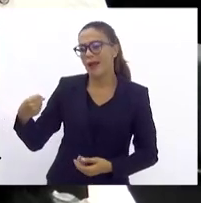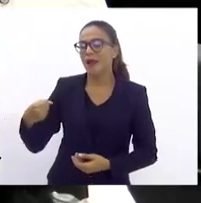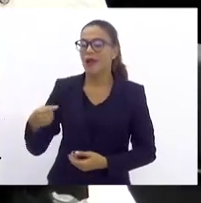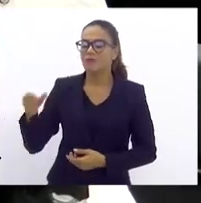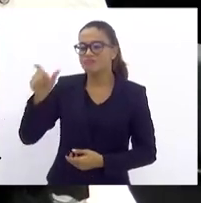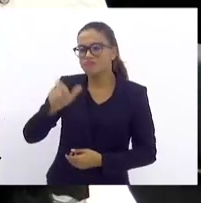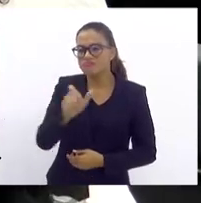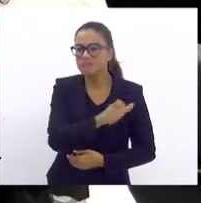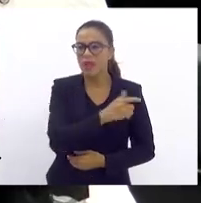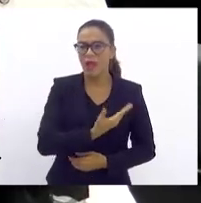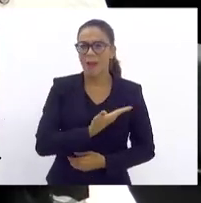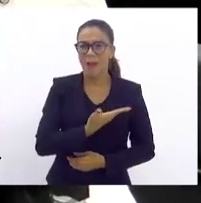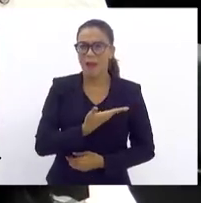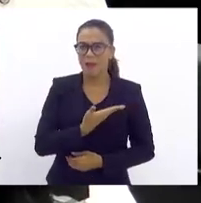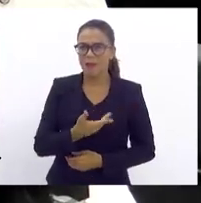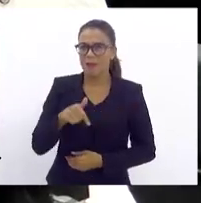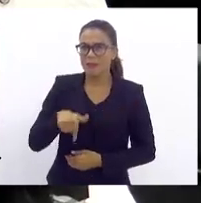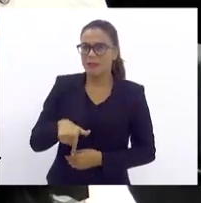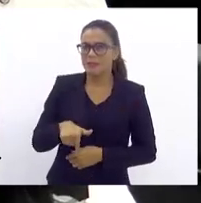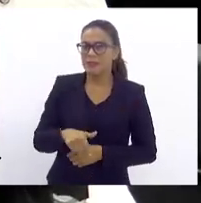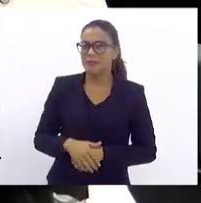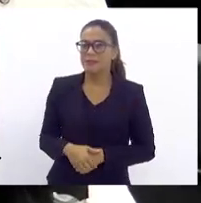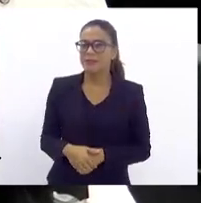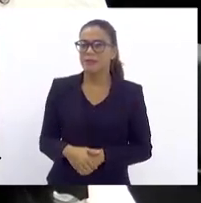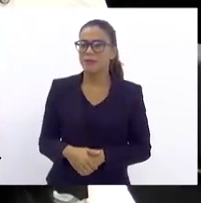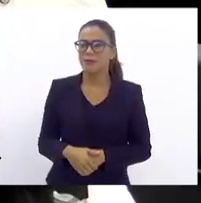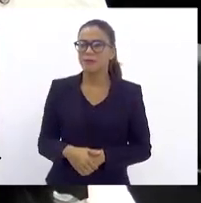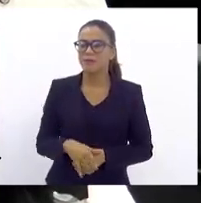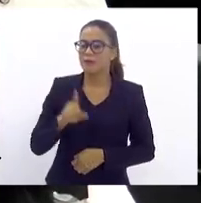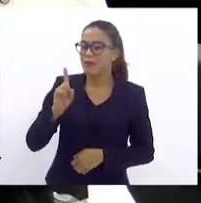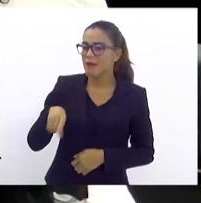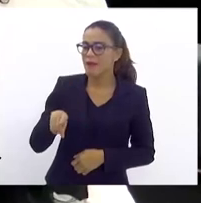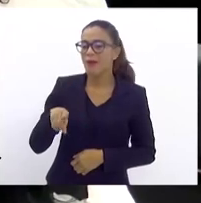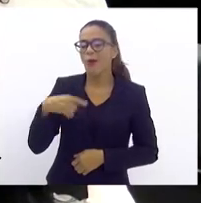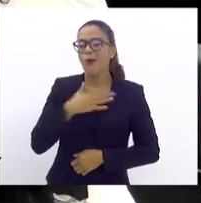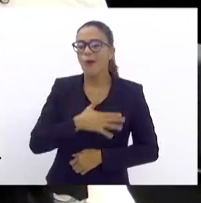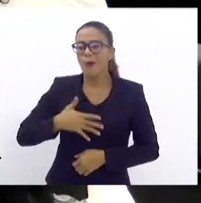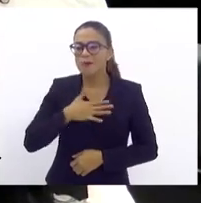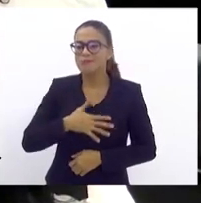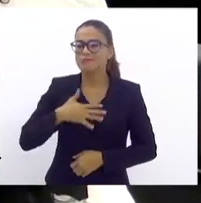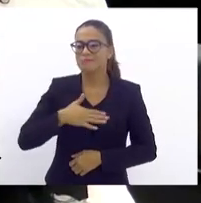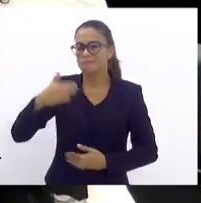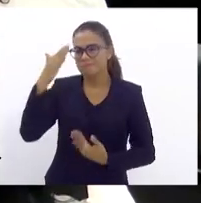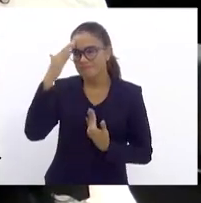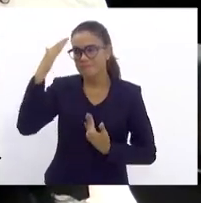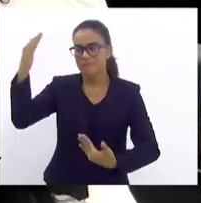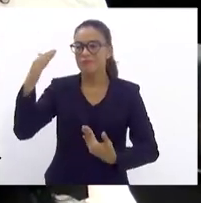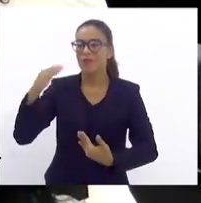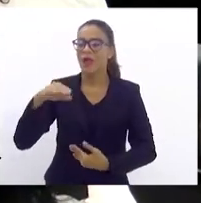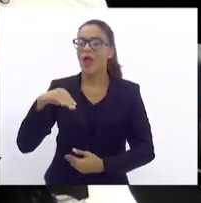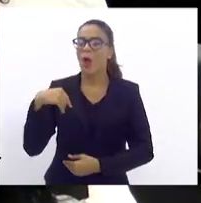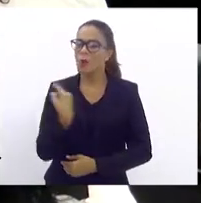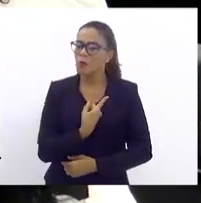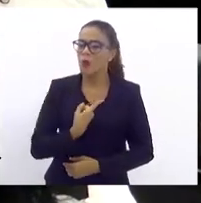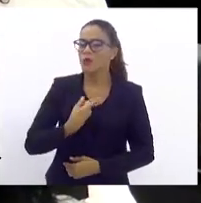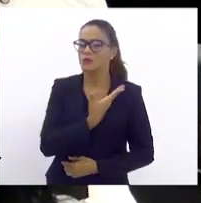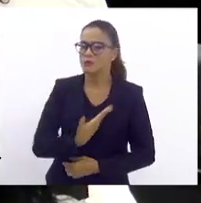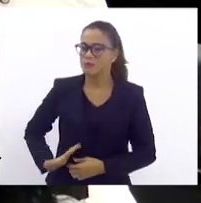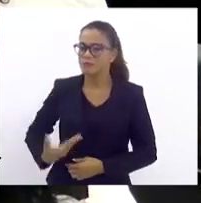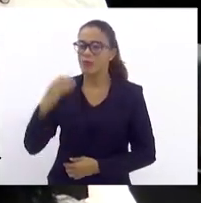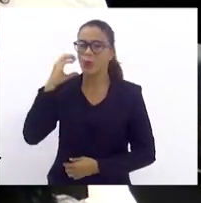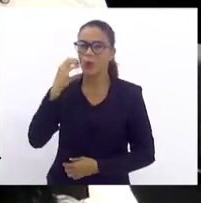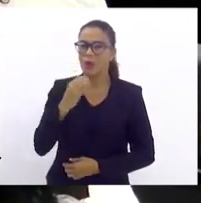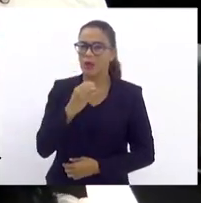na mesa eu gostaria de agradecer ao nosso Governador Cláudio Castro